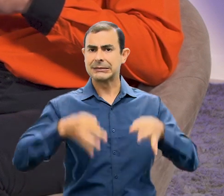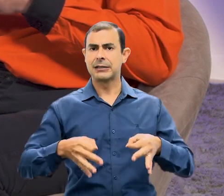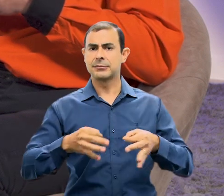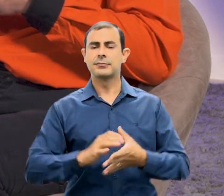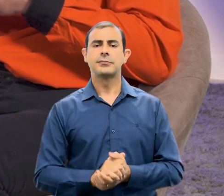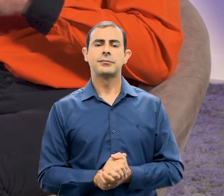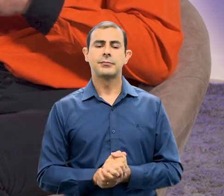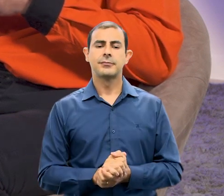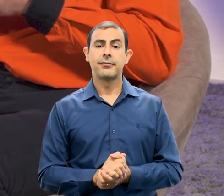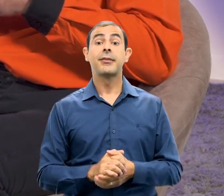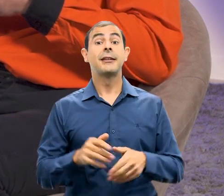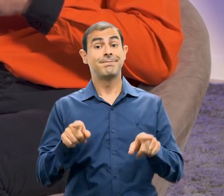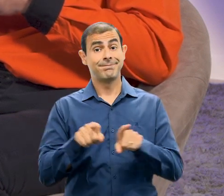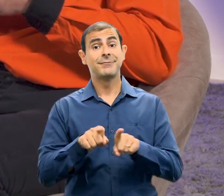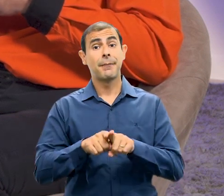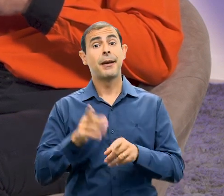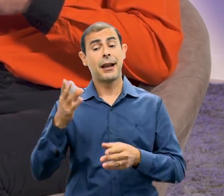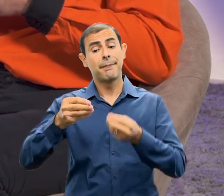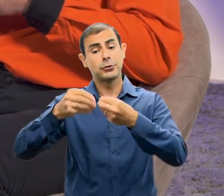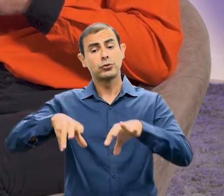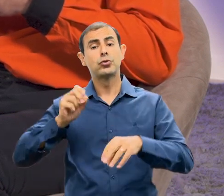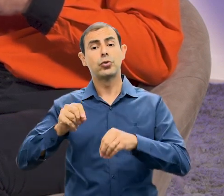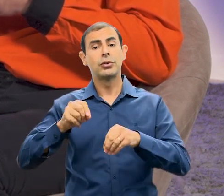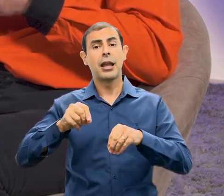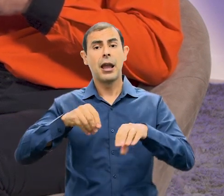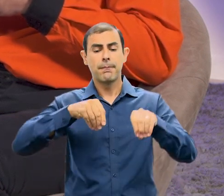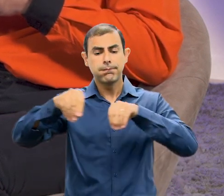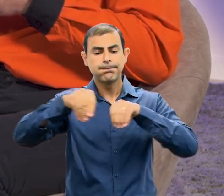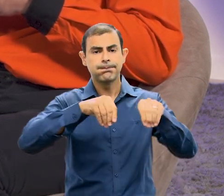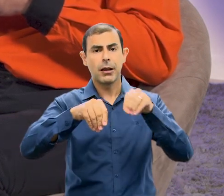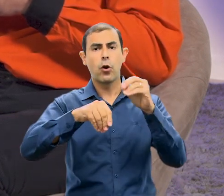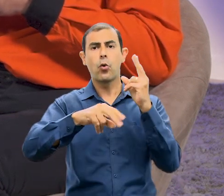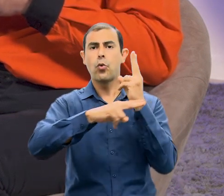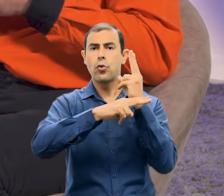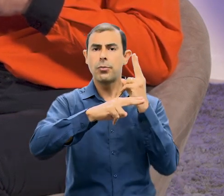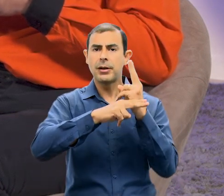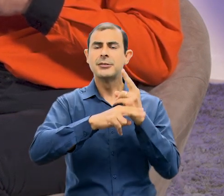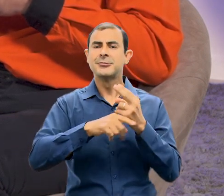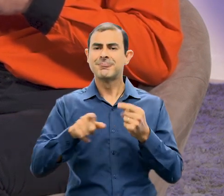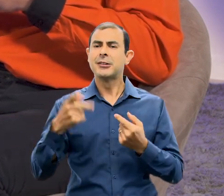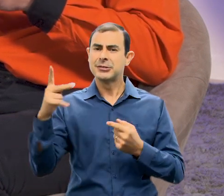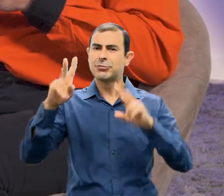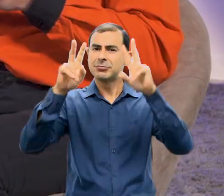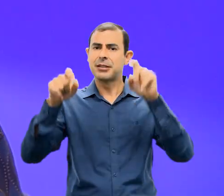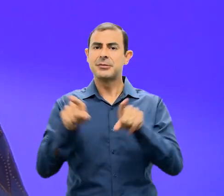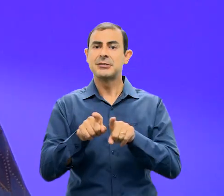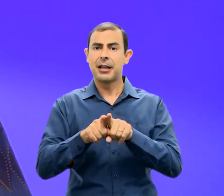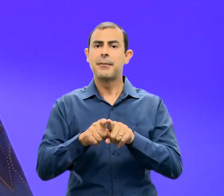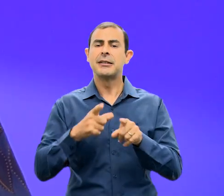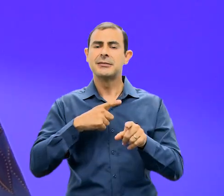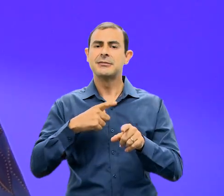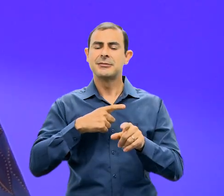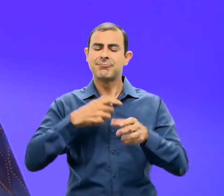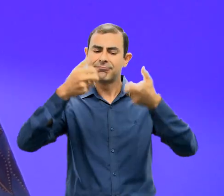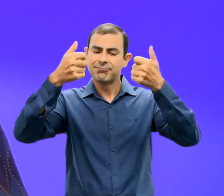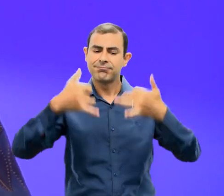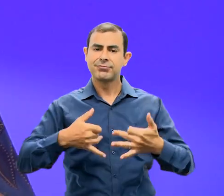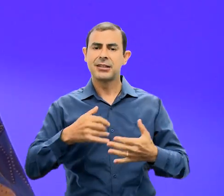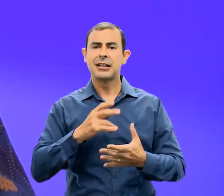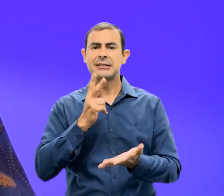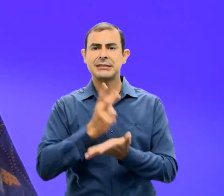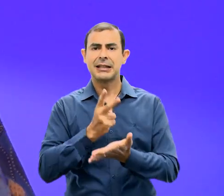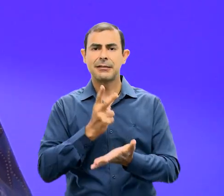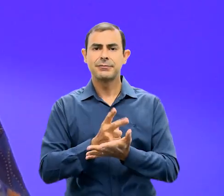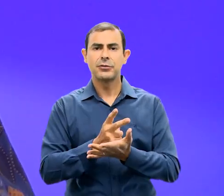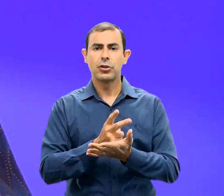também prejudica a mobilidade urbana, que é uma outra pauta do senhor na Câmara Municipal, que o senhor defende com frequência na Casa de